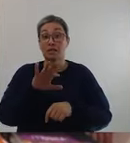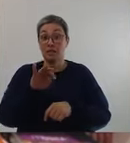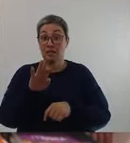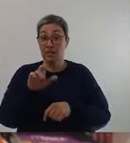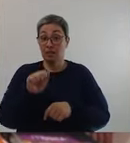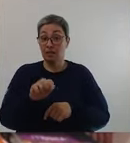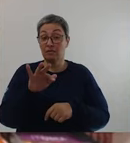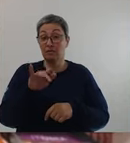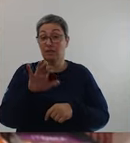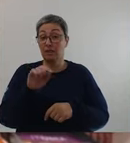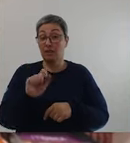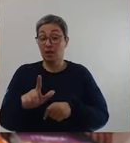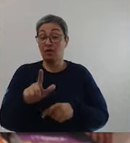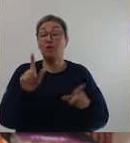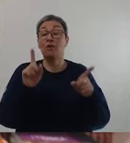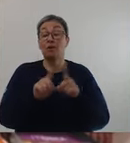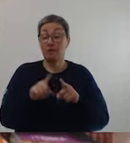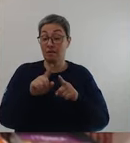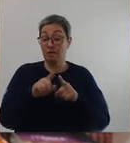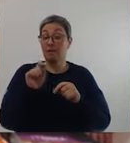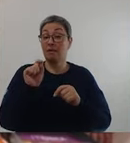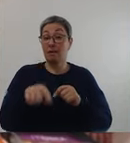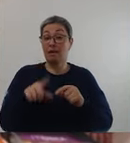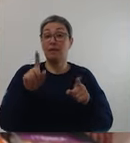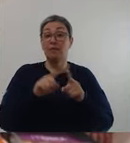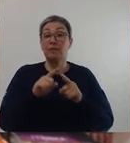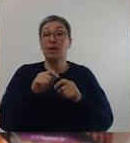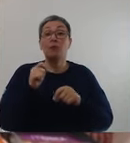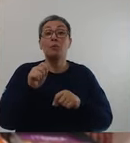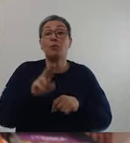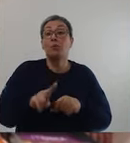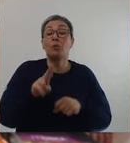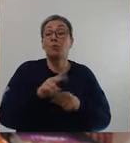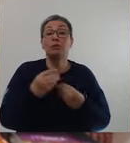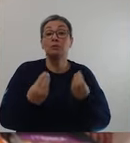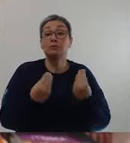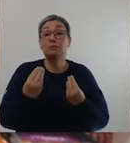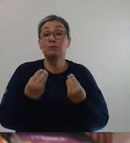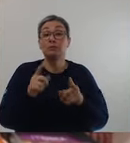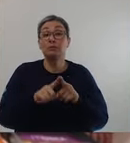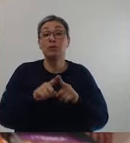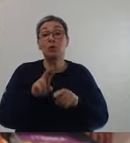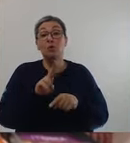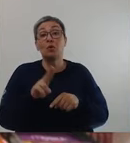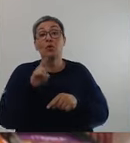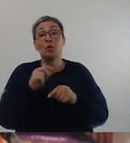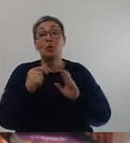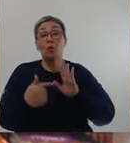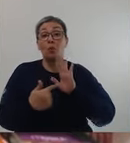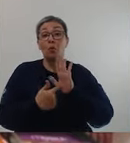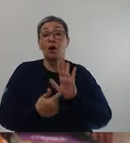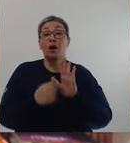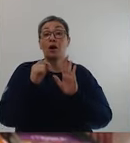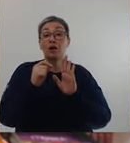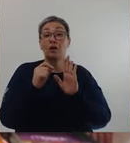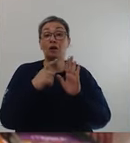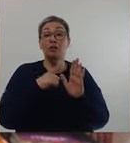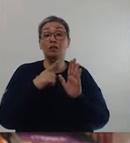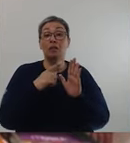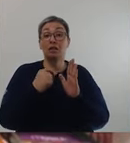Federal, vamos lembrar disso. Quem emite o documento é a Receita Federal. E ele serve para quê? Para identificar